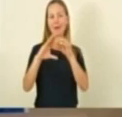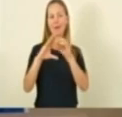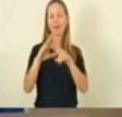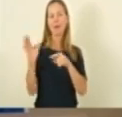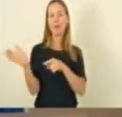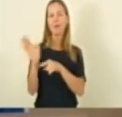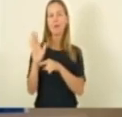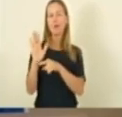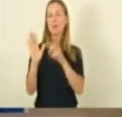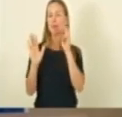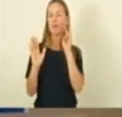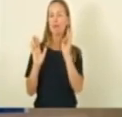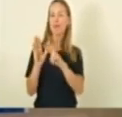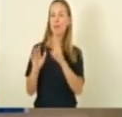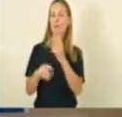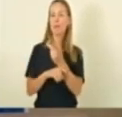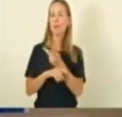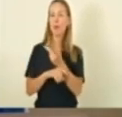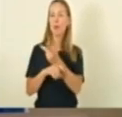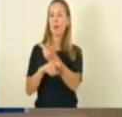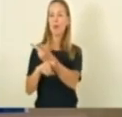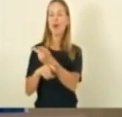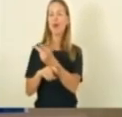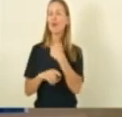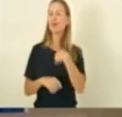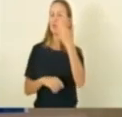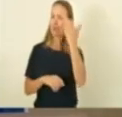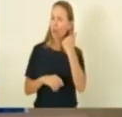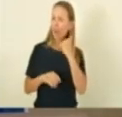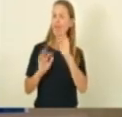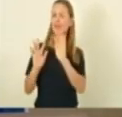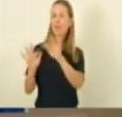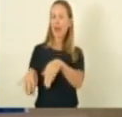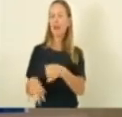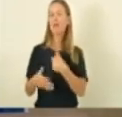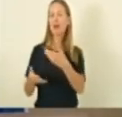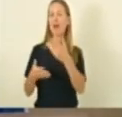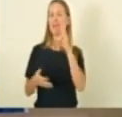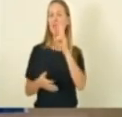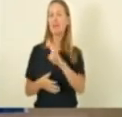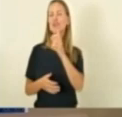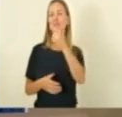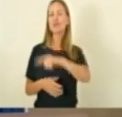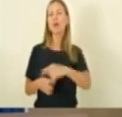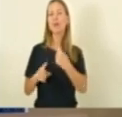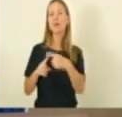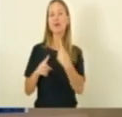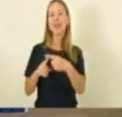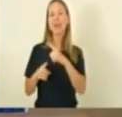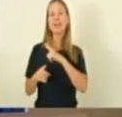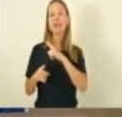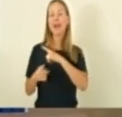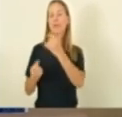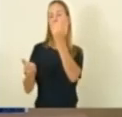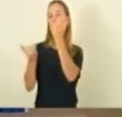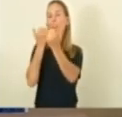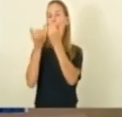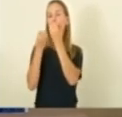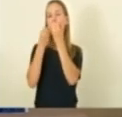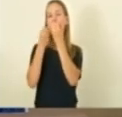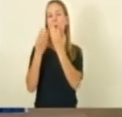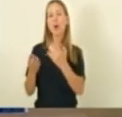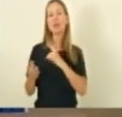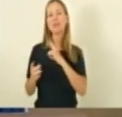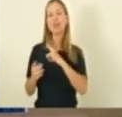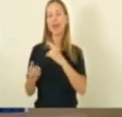filme ainda existe, e quero ver de novo, eu já sei o final e tal, mas eu quero ver de novo porque tem uma mensagem boa ali, tem algo de positivo,